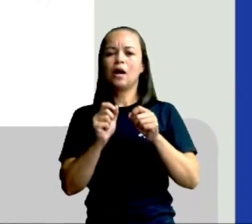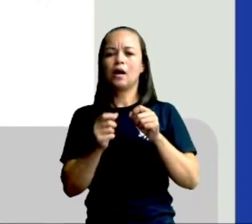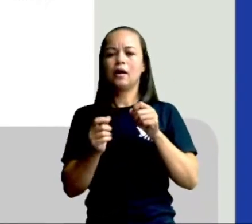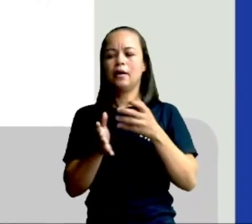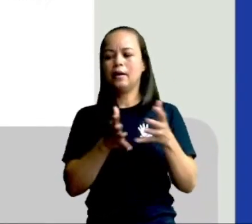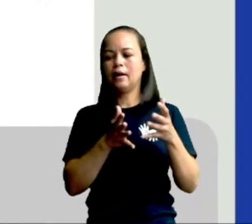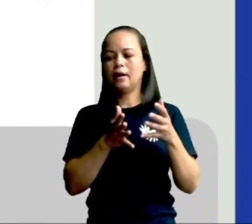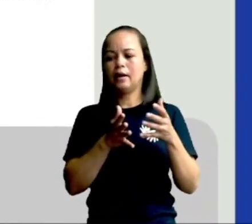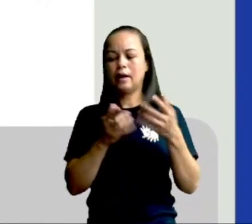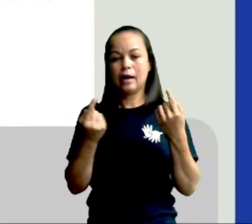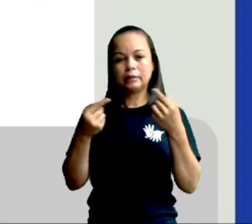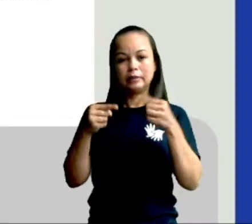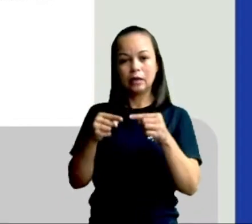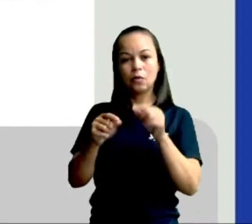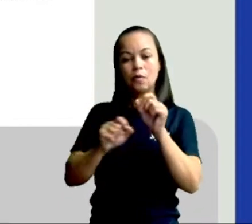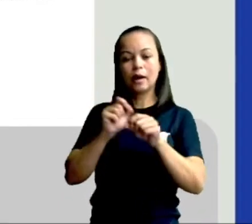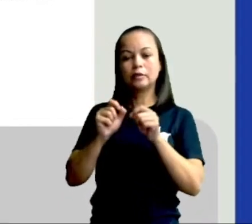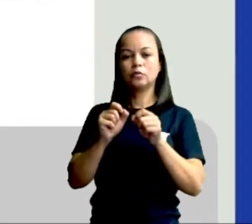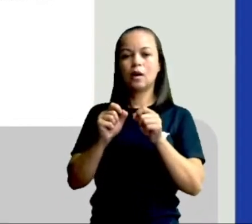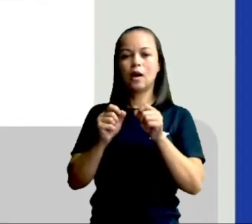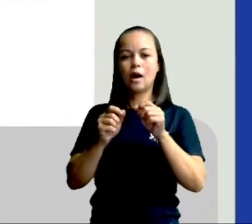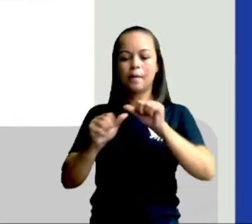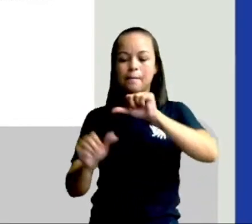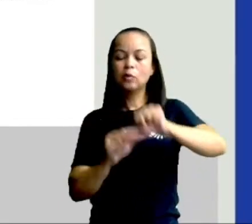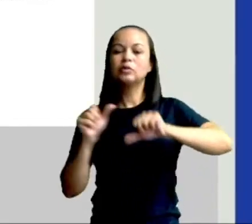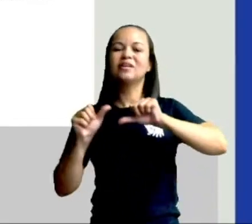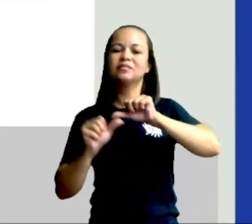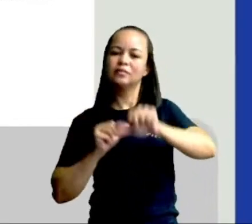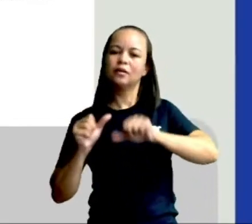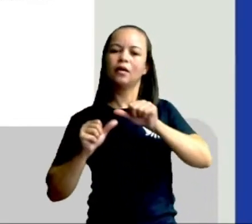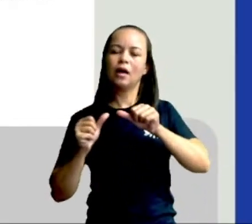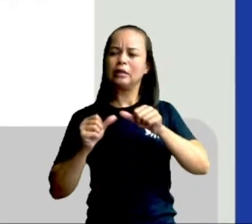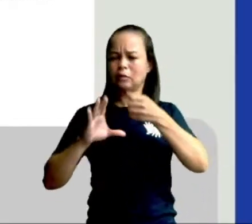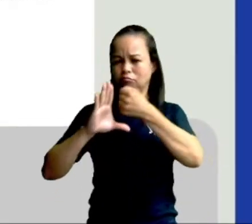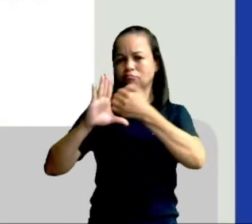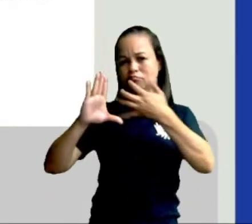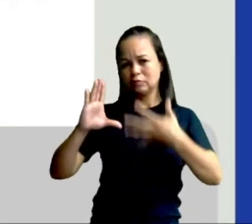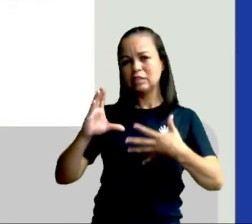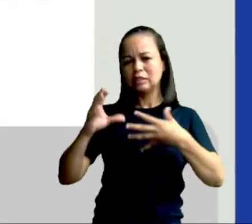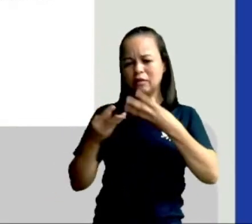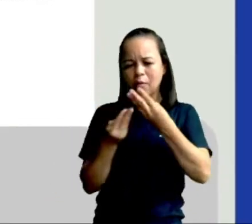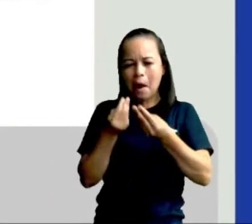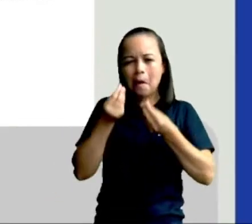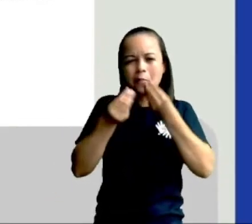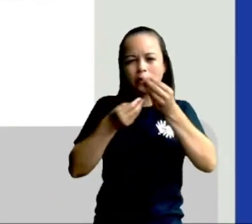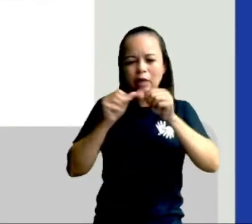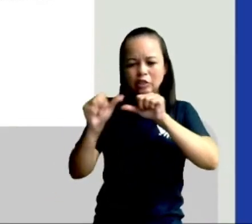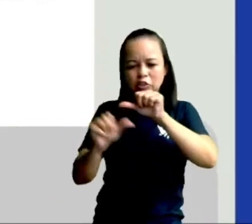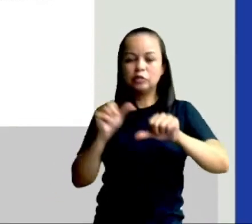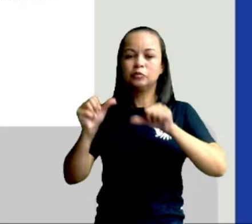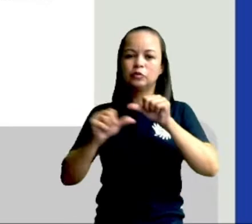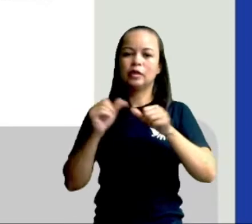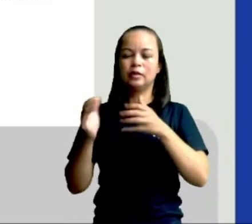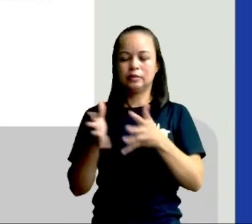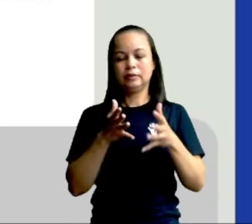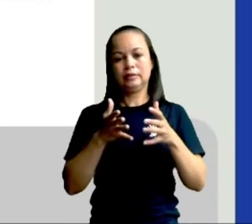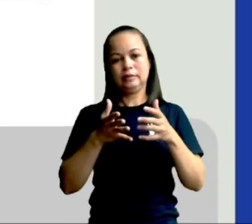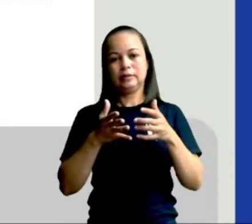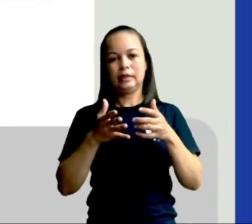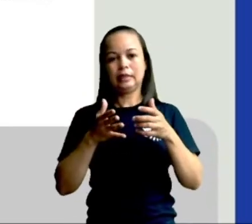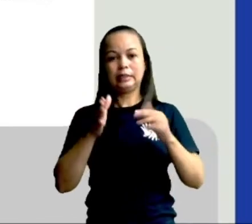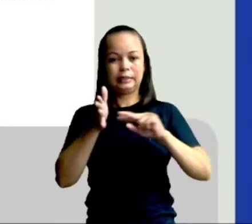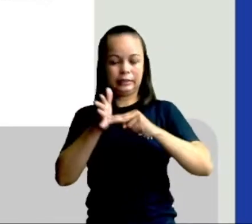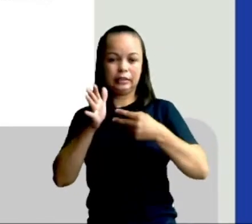adequado à moldagem. Então, o plástico tem essa característica de fazer essa moldagem. Então, isso é o que significa a palavra plástico. Então,